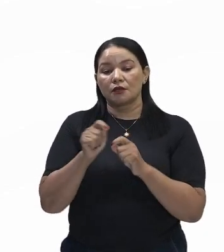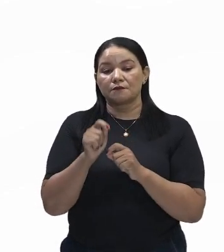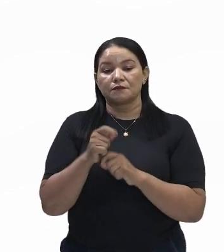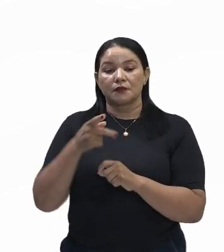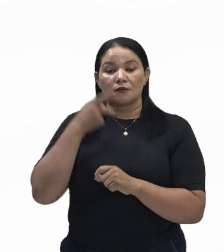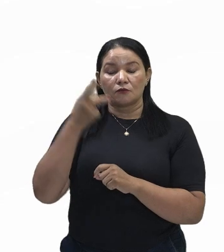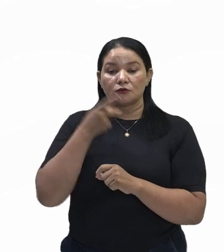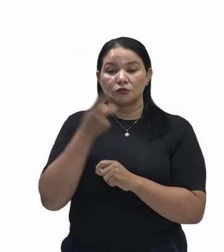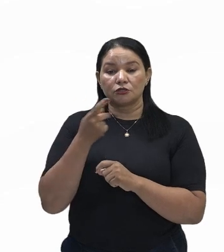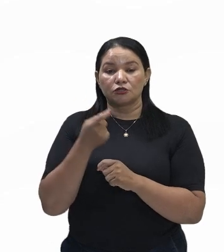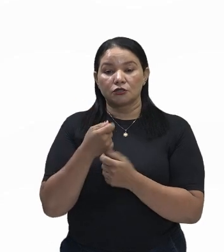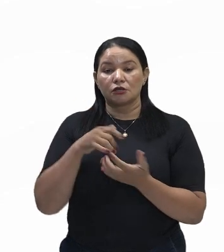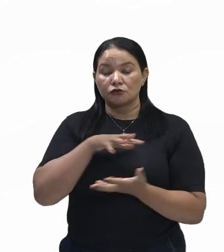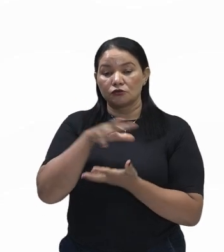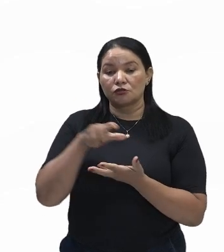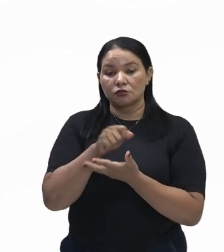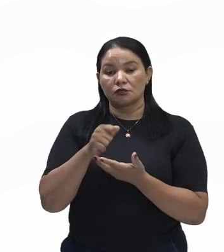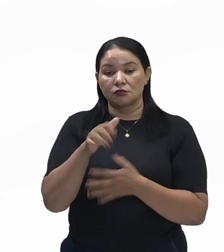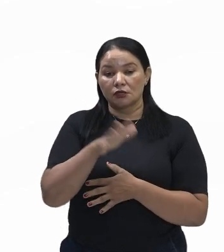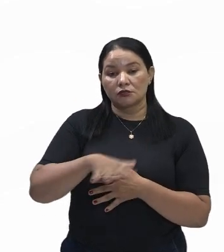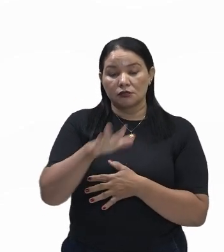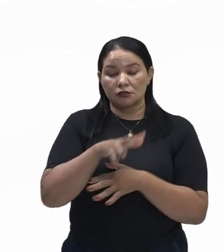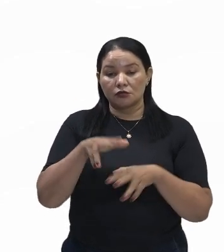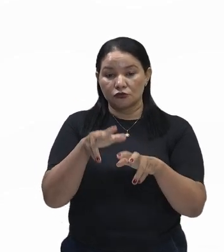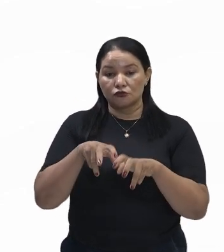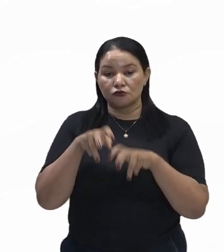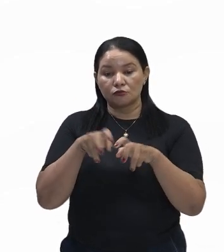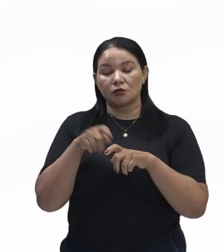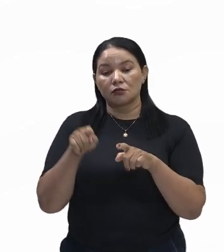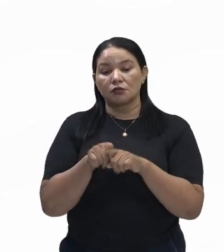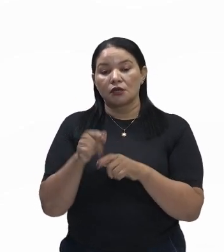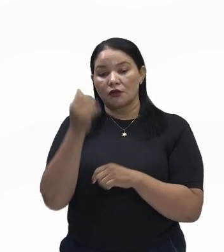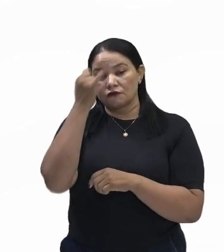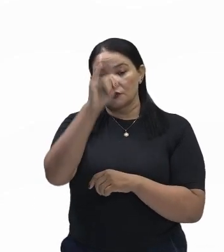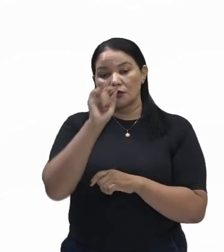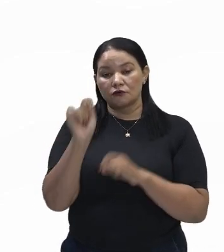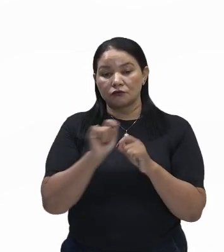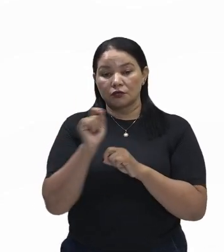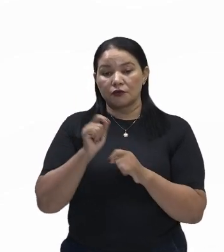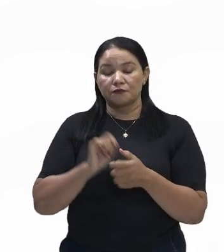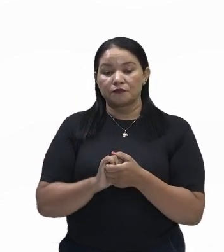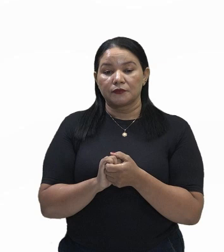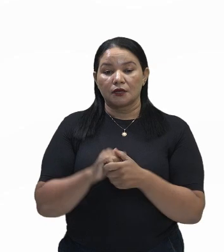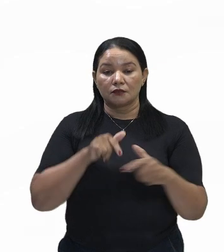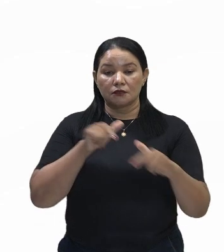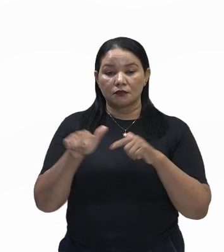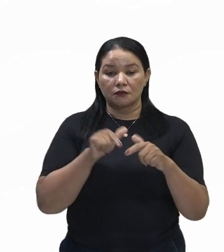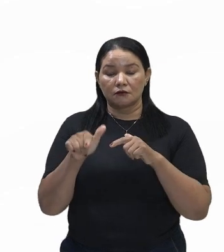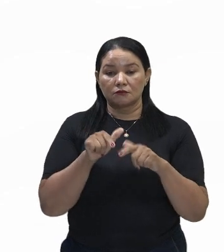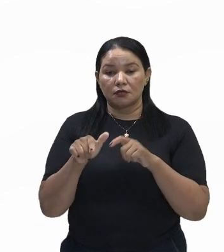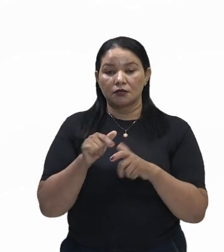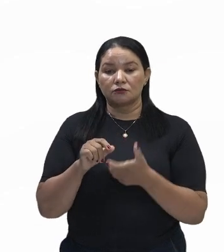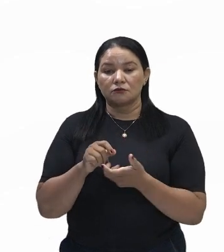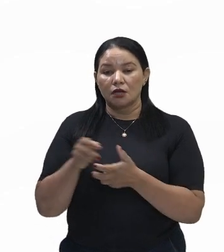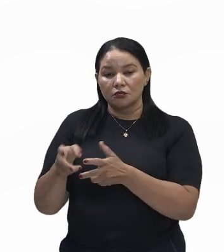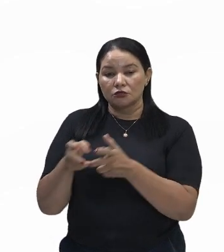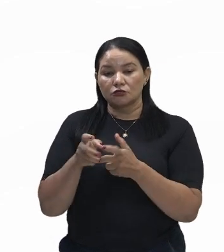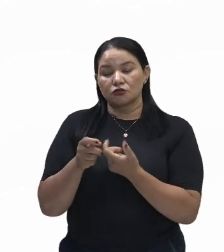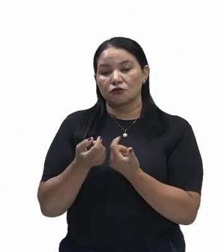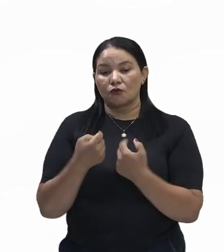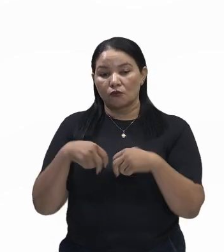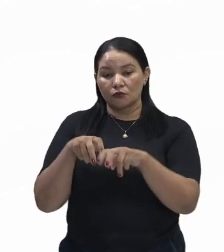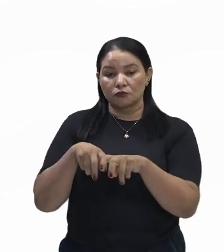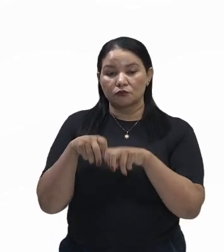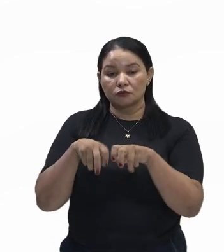o crescimento industrial em áreas urbanas, que vai evitar a expansão de atividade predatória, como a